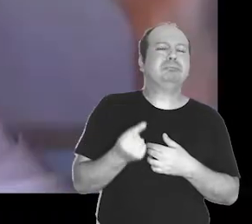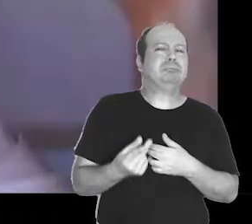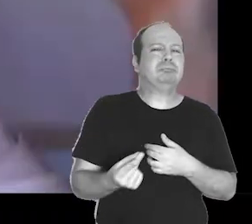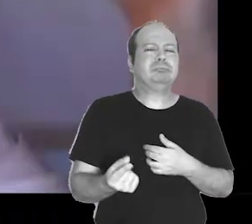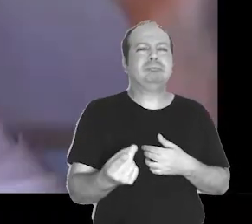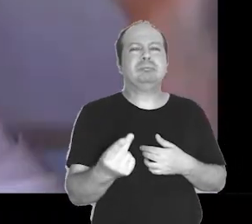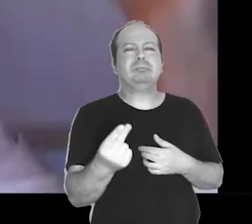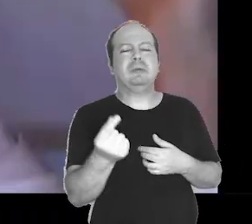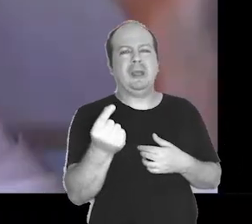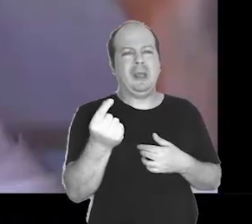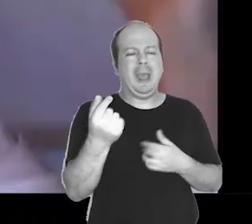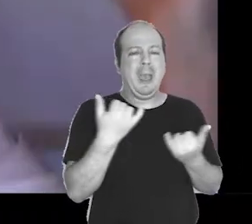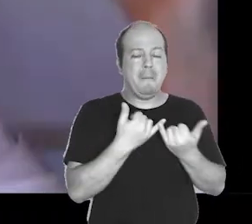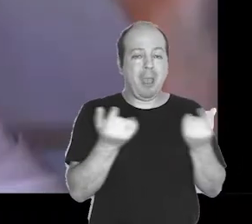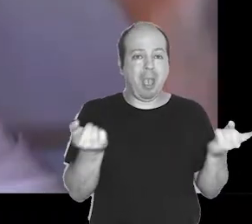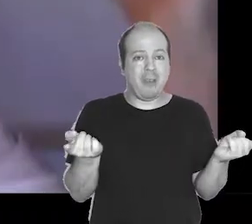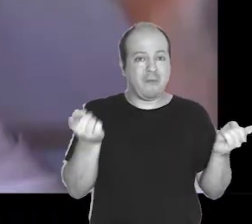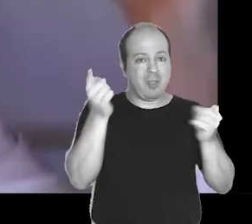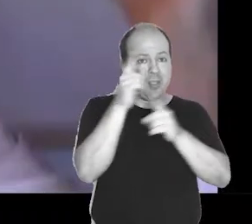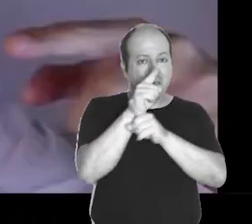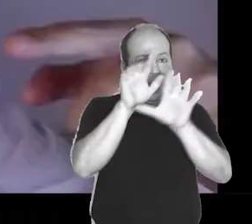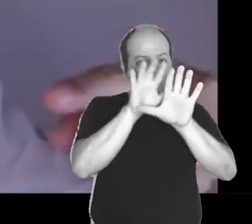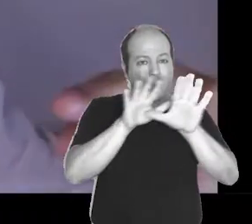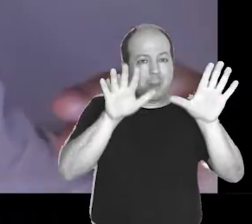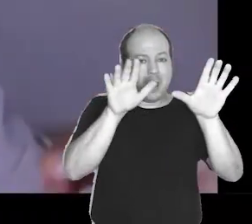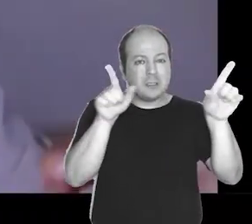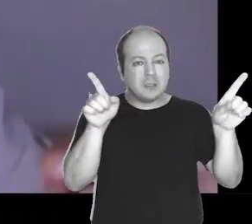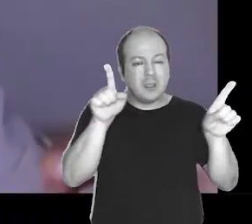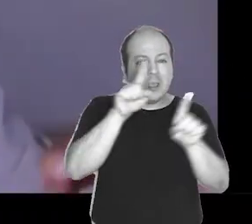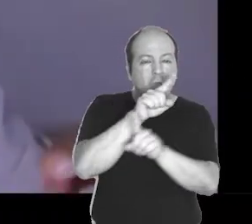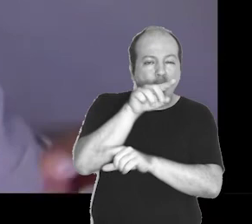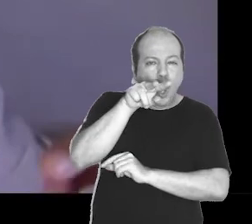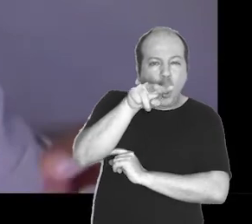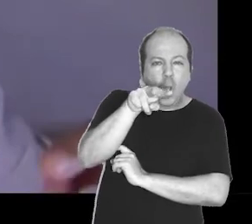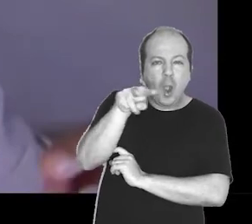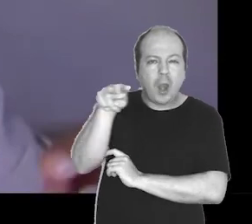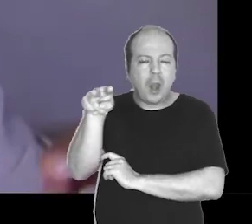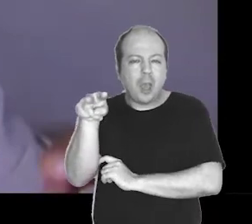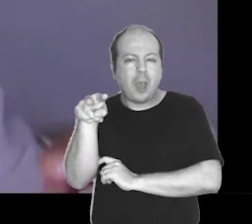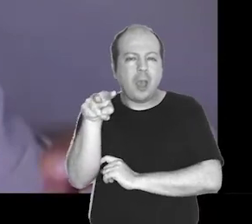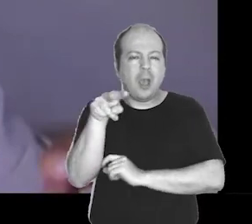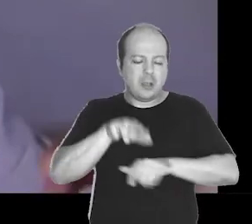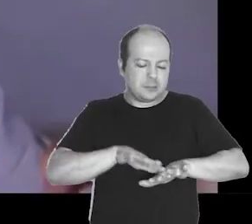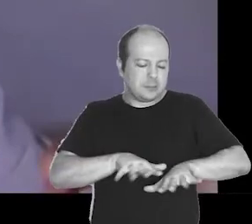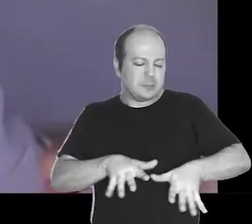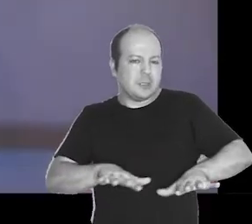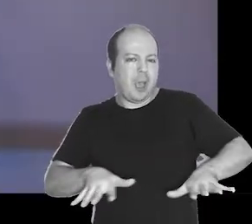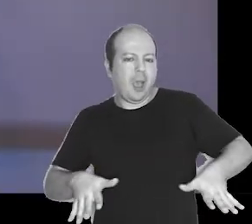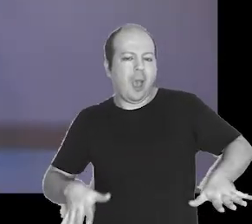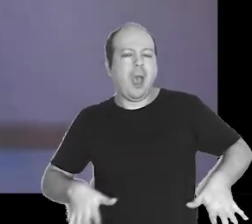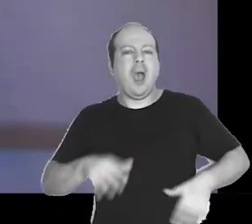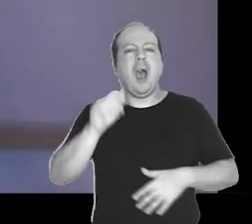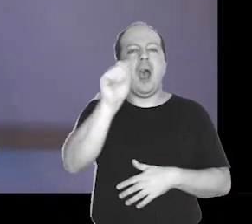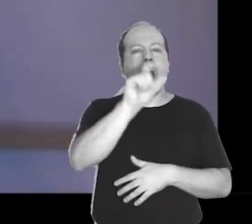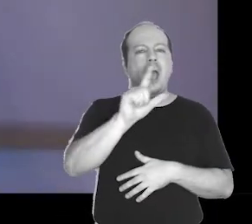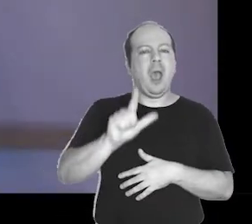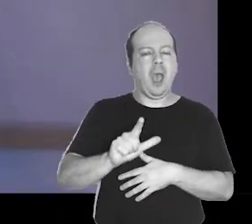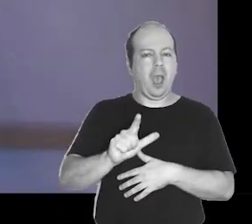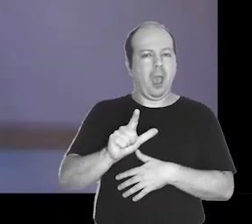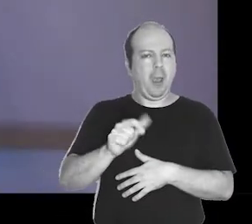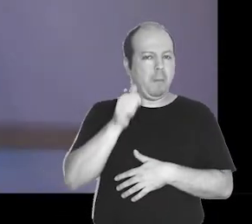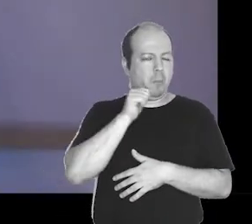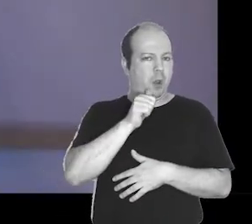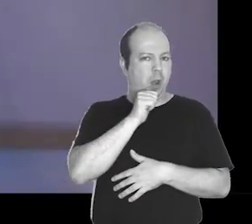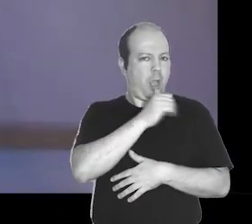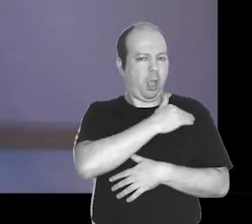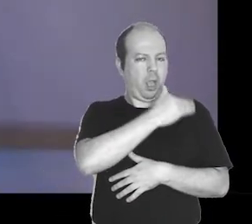se invertermos a imagem e olharmos bem para o formato da saia azulada da Virgem,